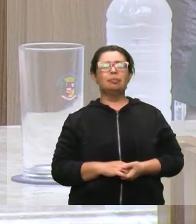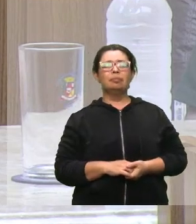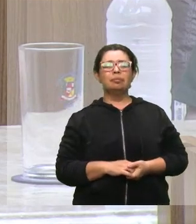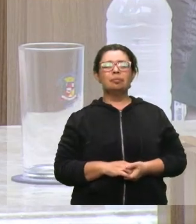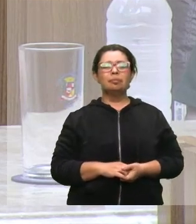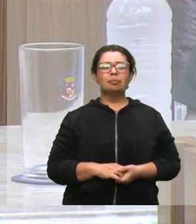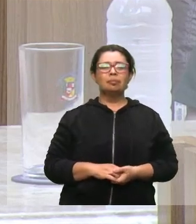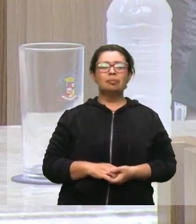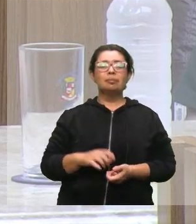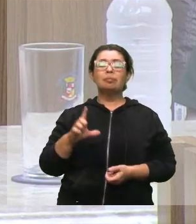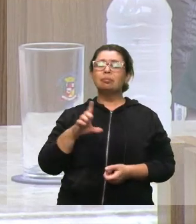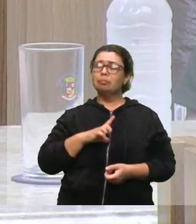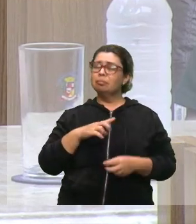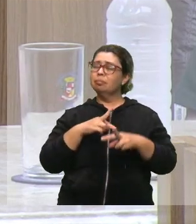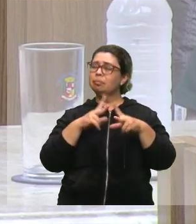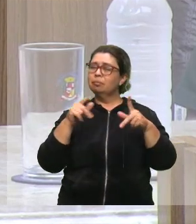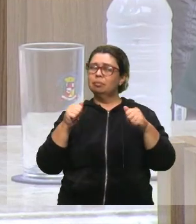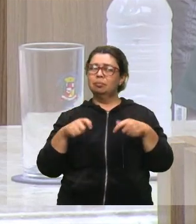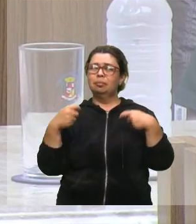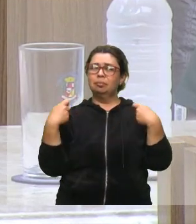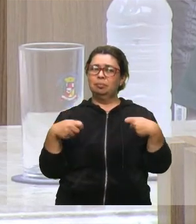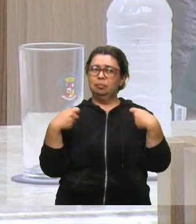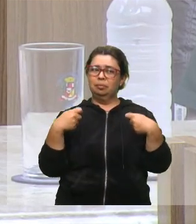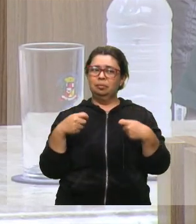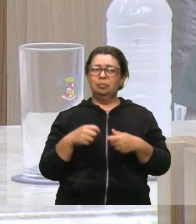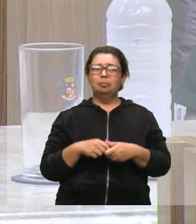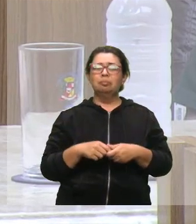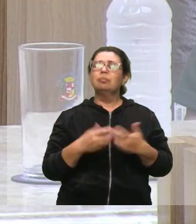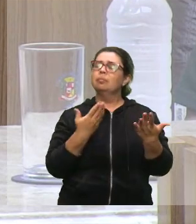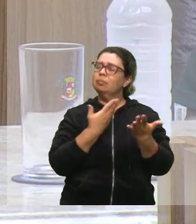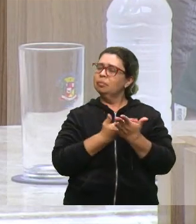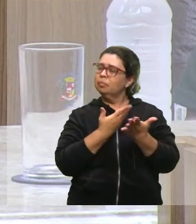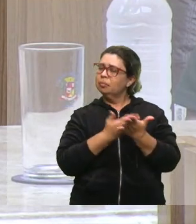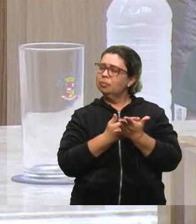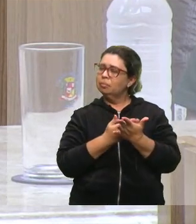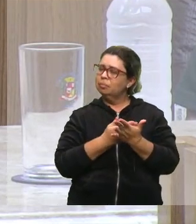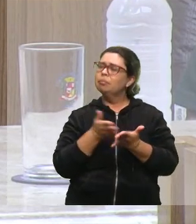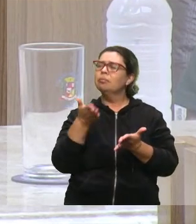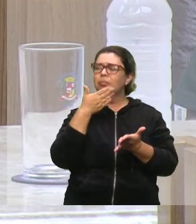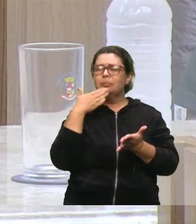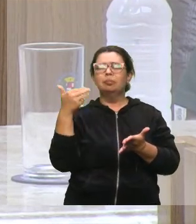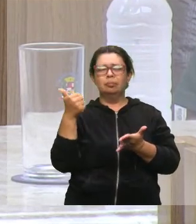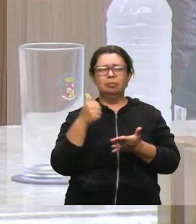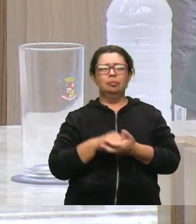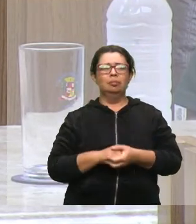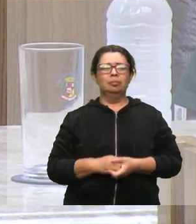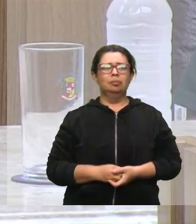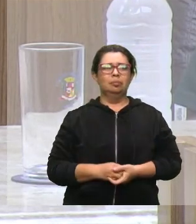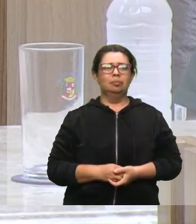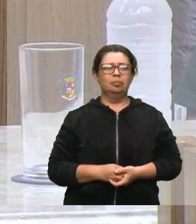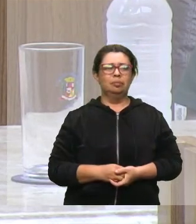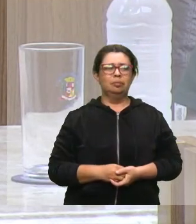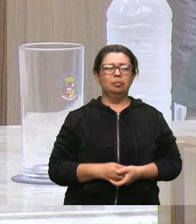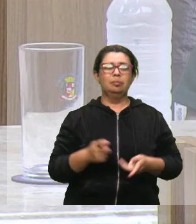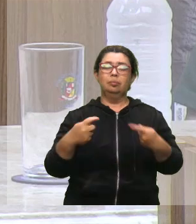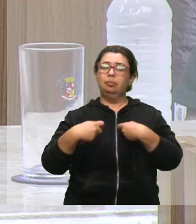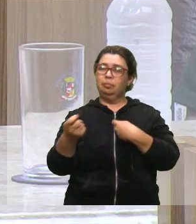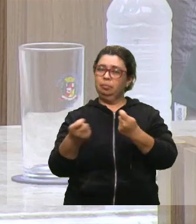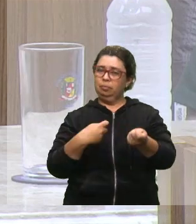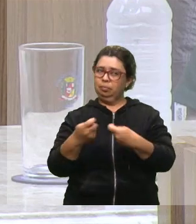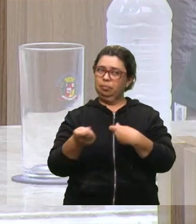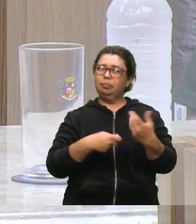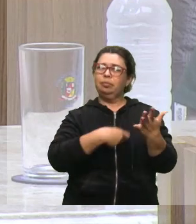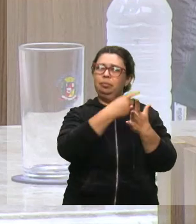exista algumas questões que a gente precisa estar analisando, e quem realmente for administrar esse orçamento